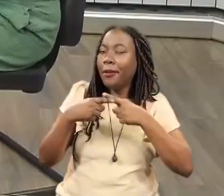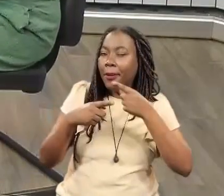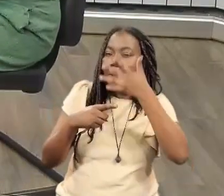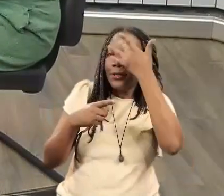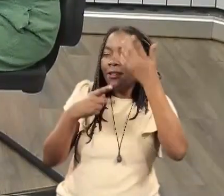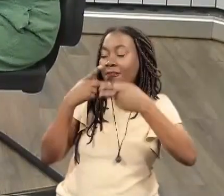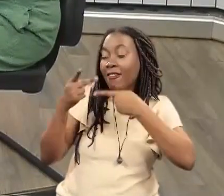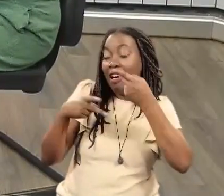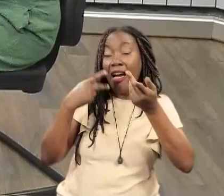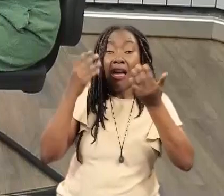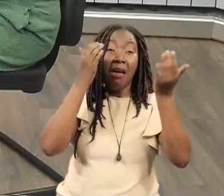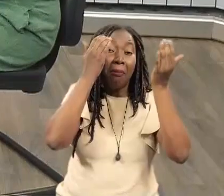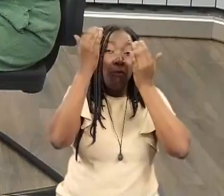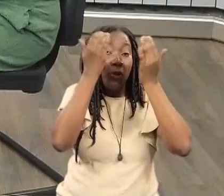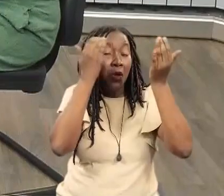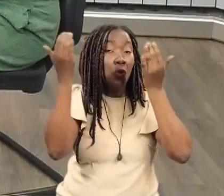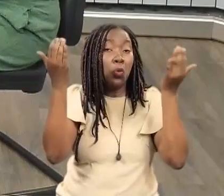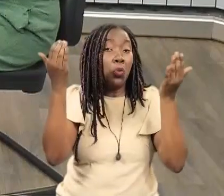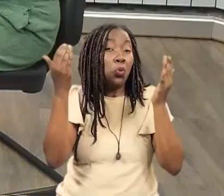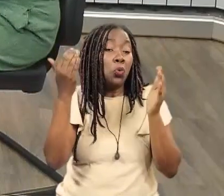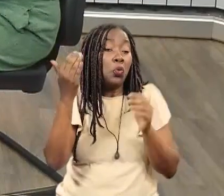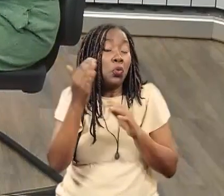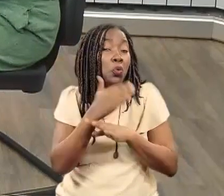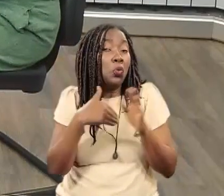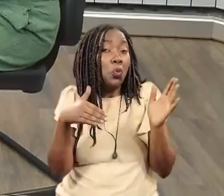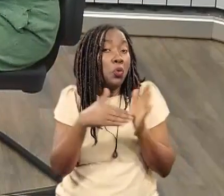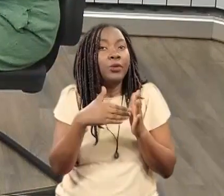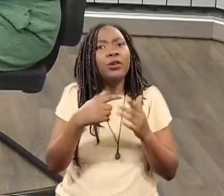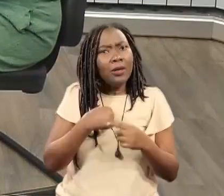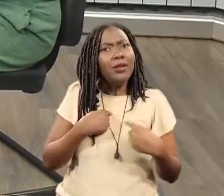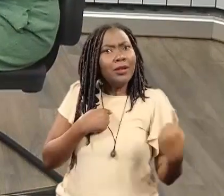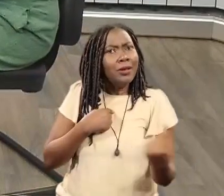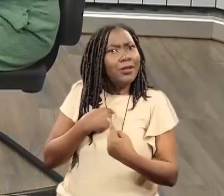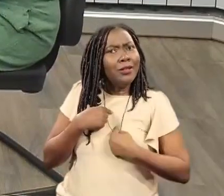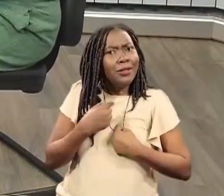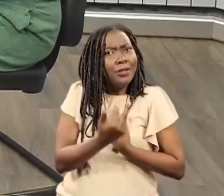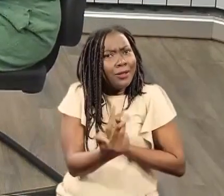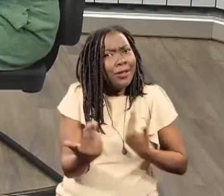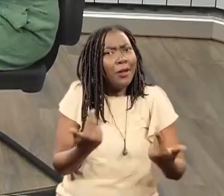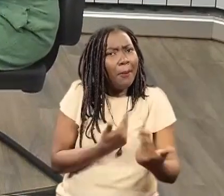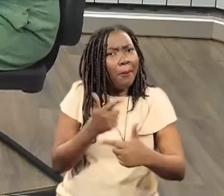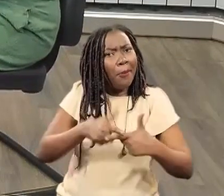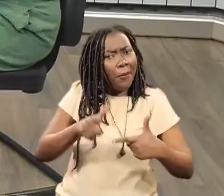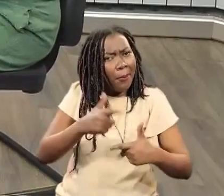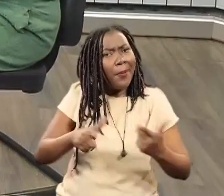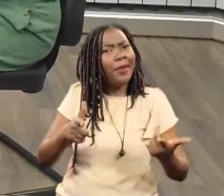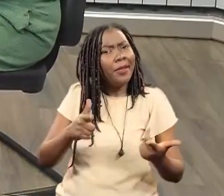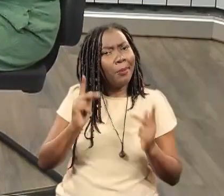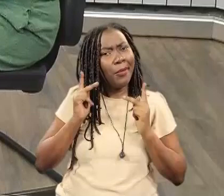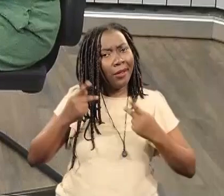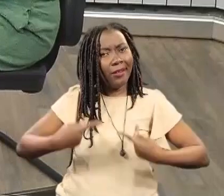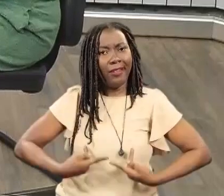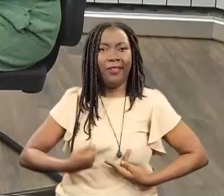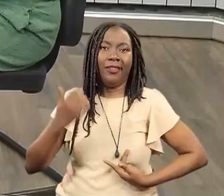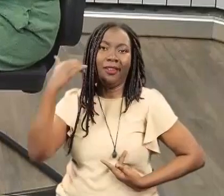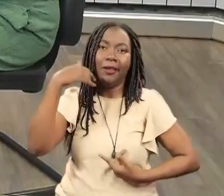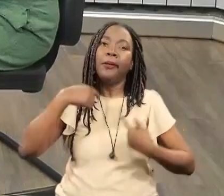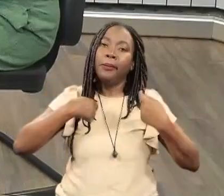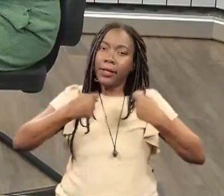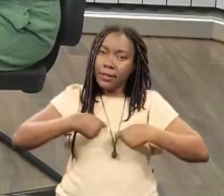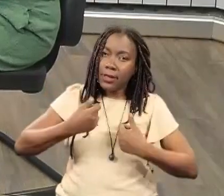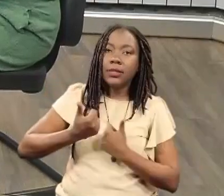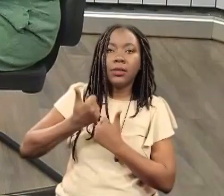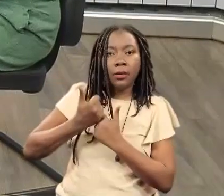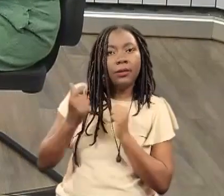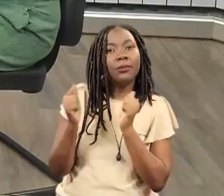ai, psicólogo, todo mundo... A gente também tem problemas, a gente também tem questões, somos seres humanos, né? Precisamos também de